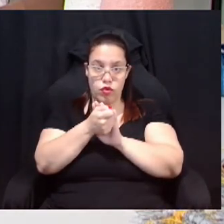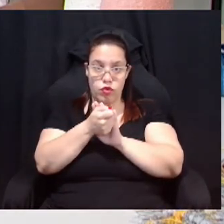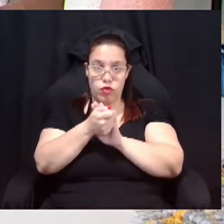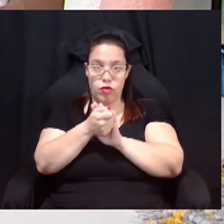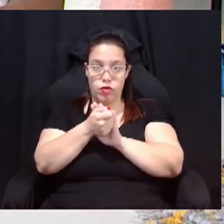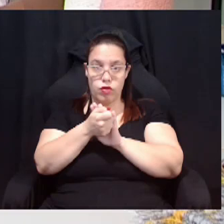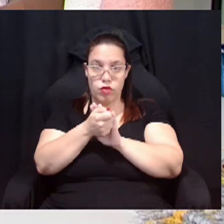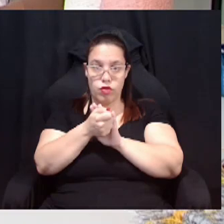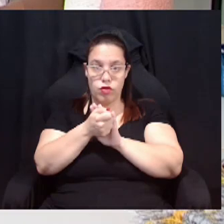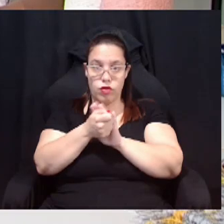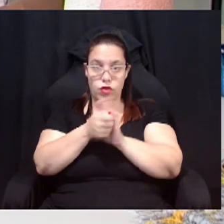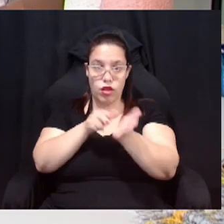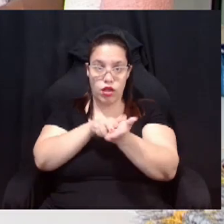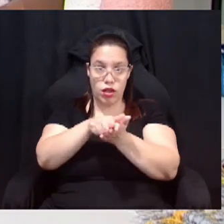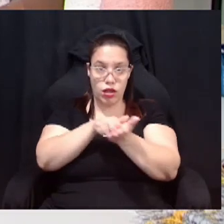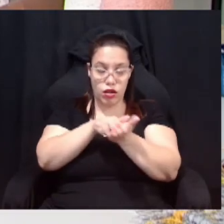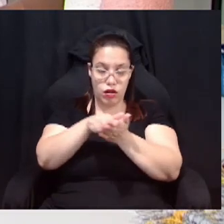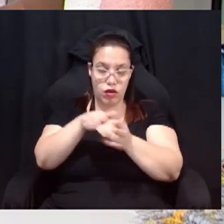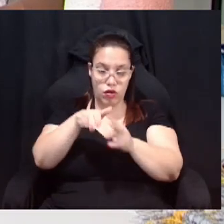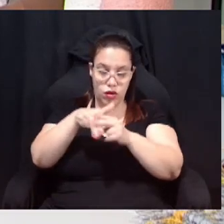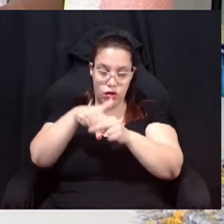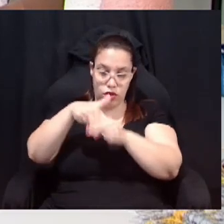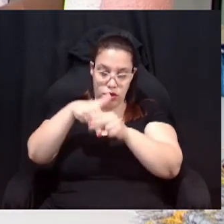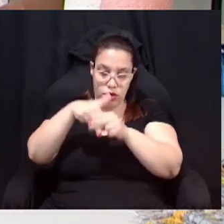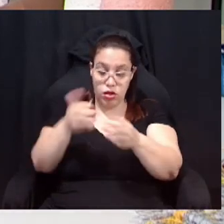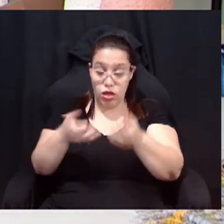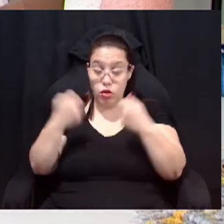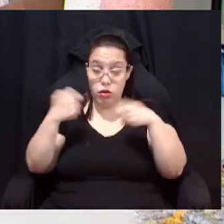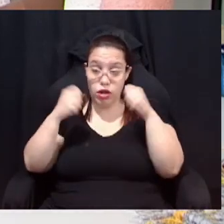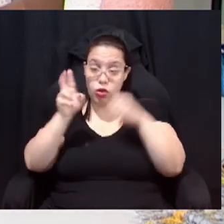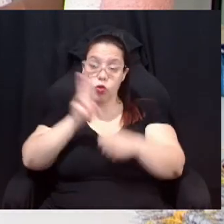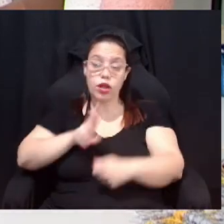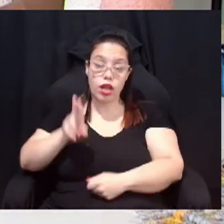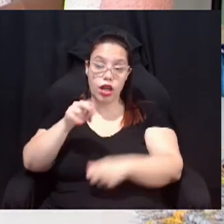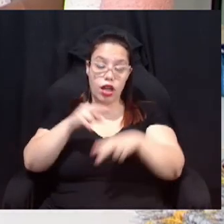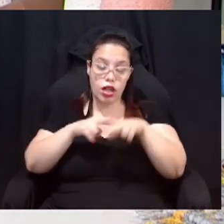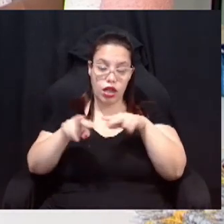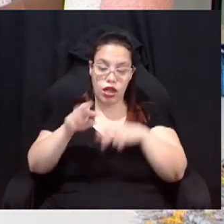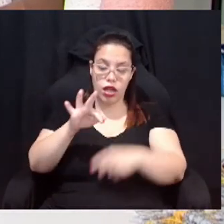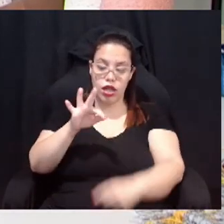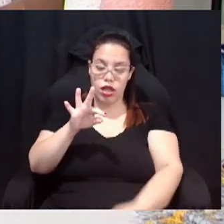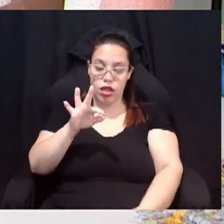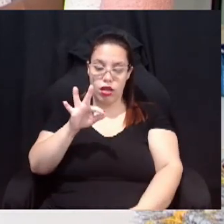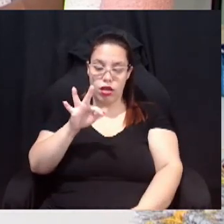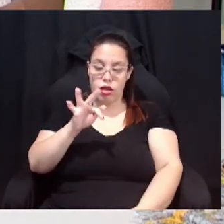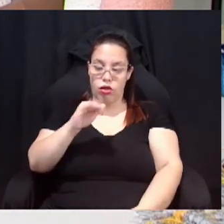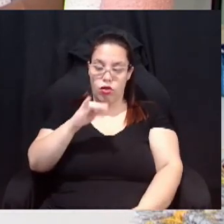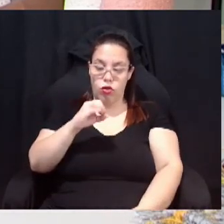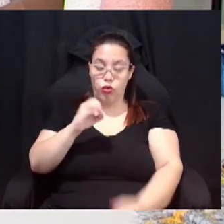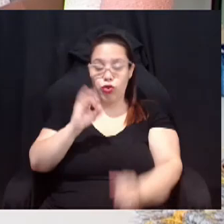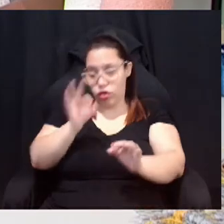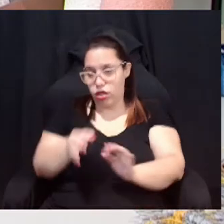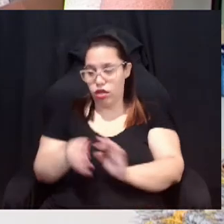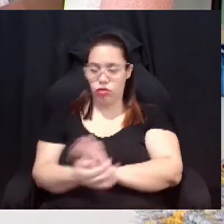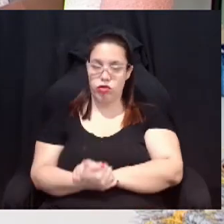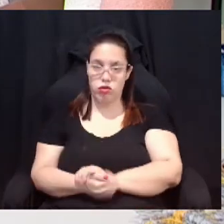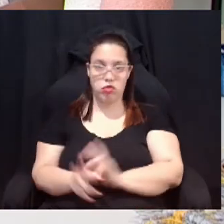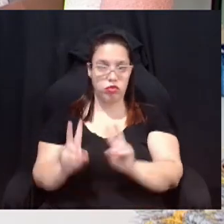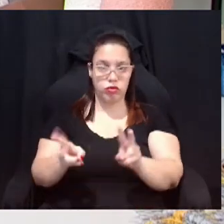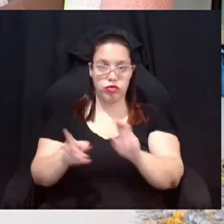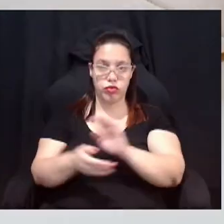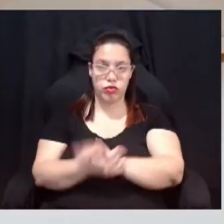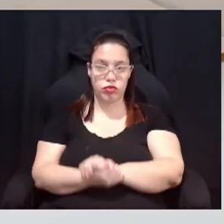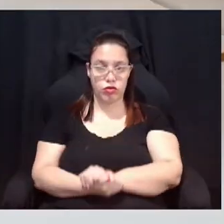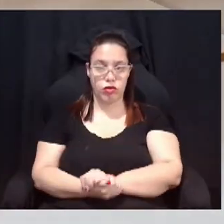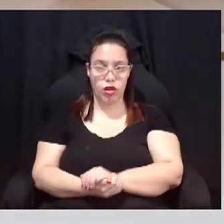que as perninhas fiquem alinhadas na posição que eu preciso, tá? E aí eu continuo, passo por baixo, saio por